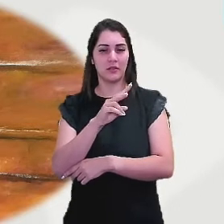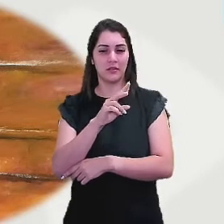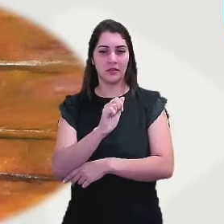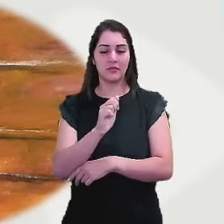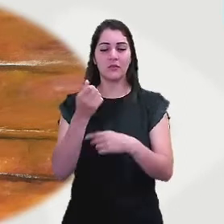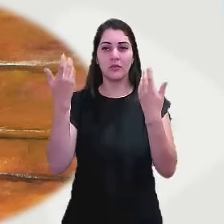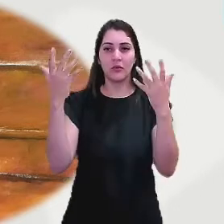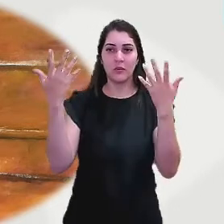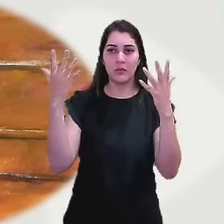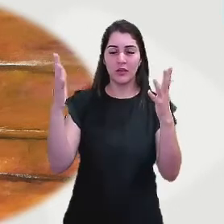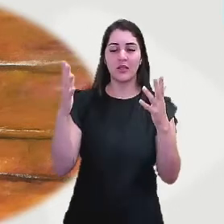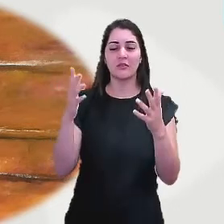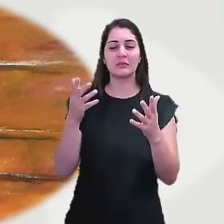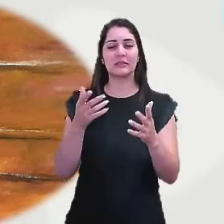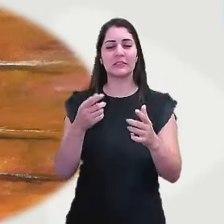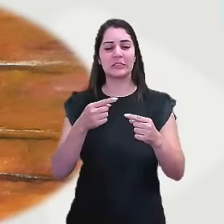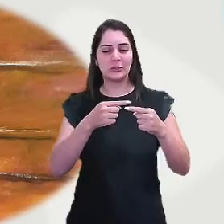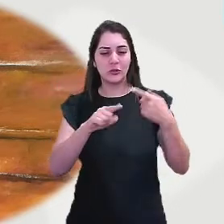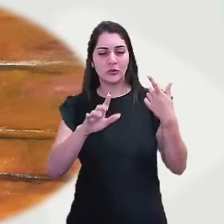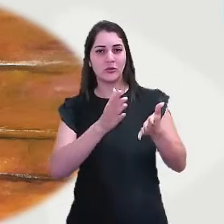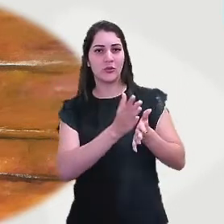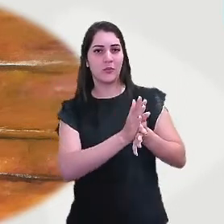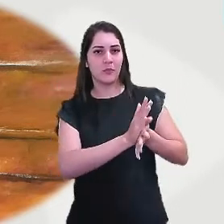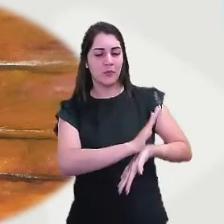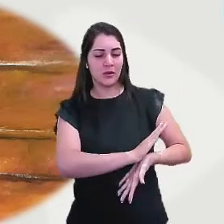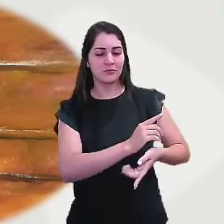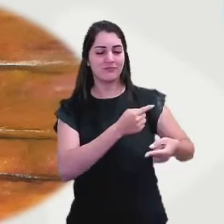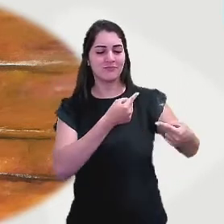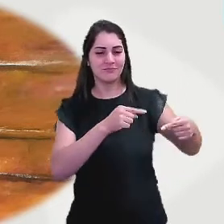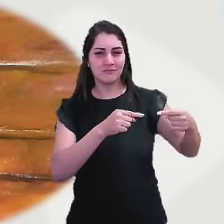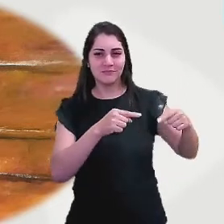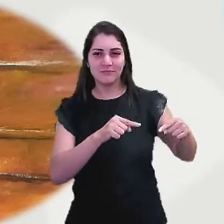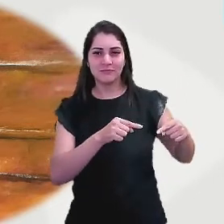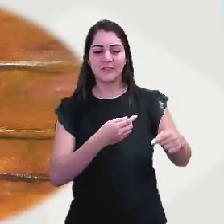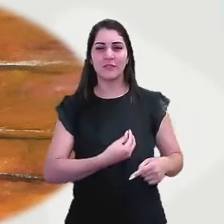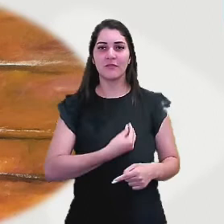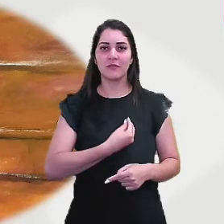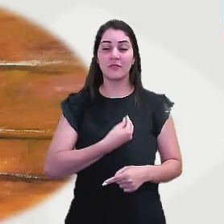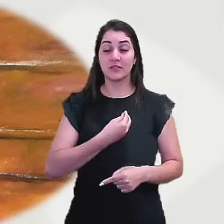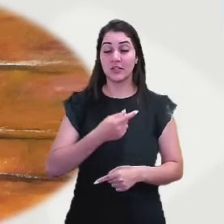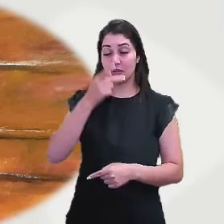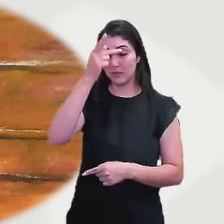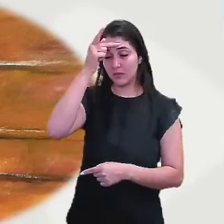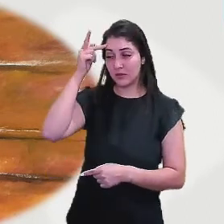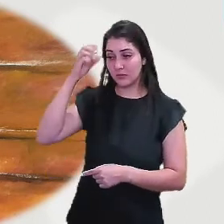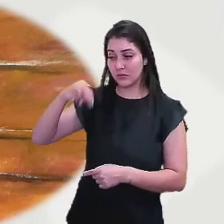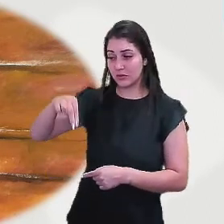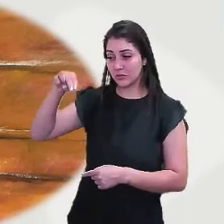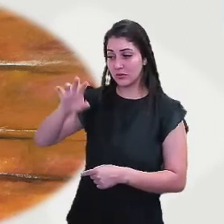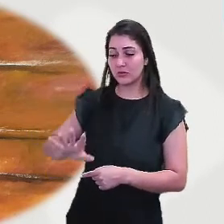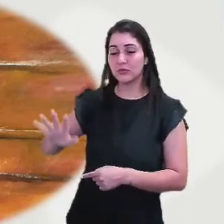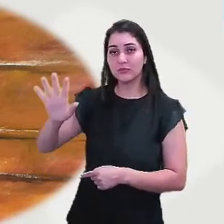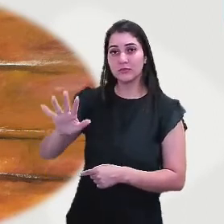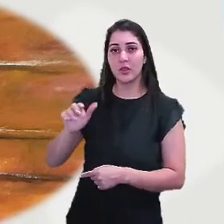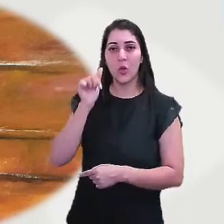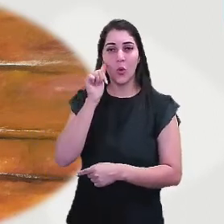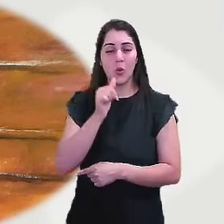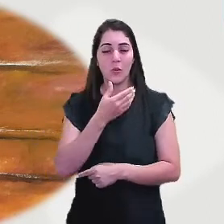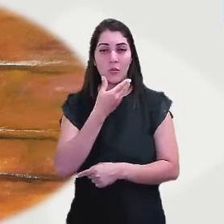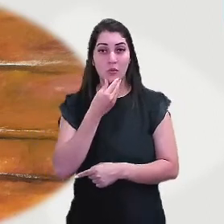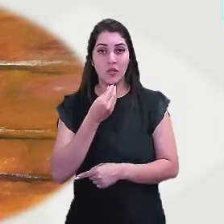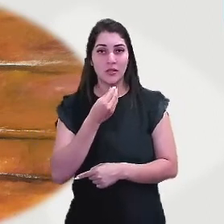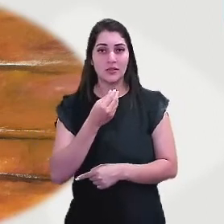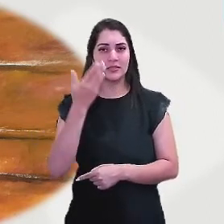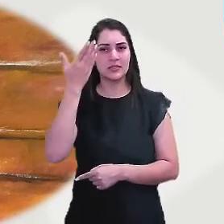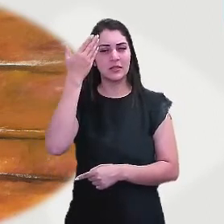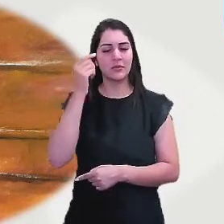busca combater o preconceito e discriminação vivenciada pelos nordestinos e nordestinas. Sabemos